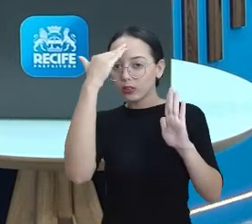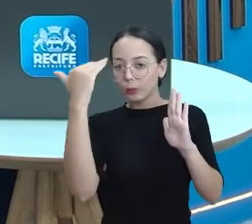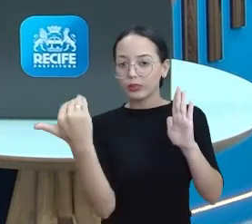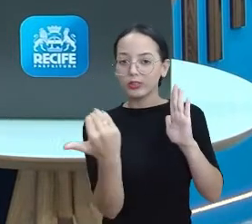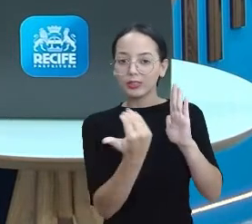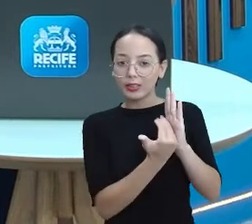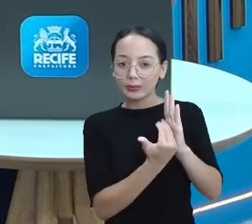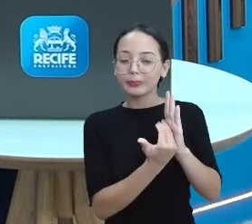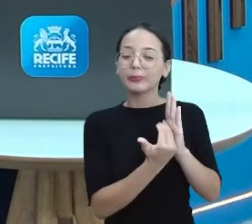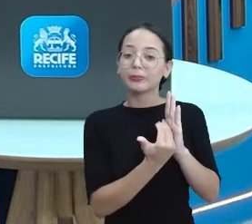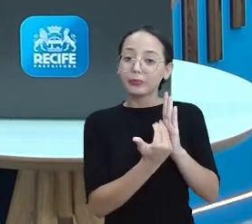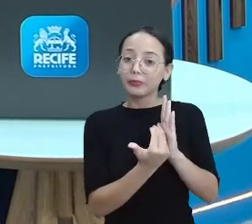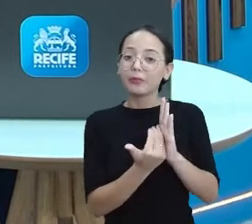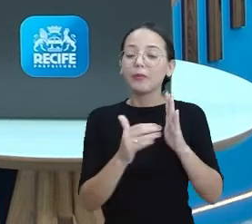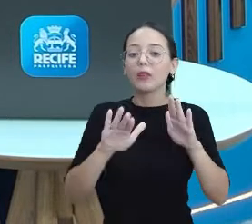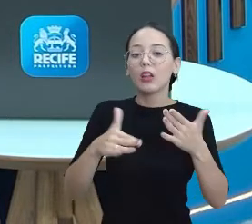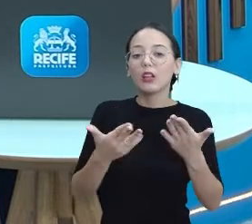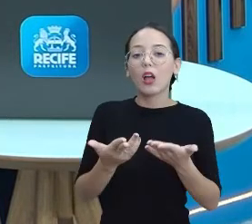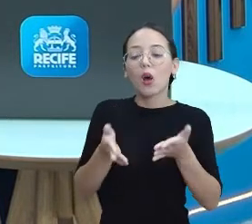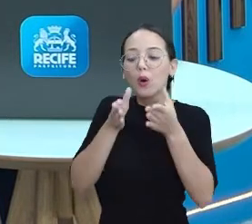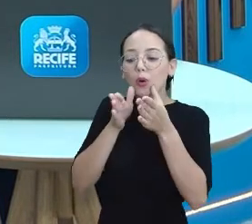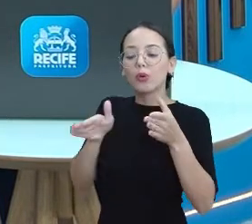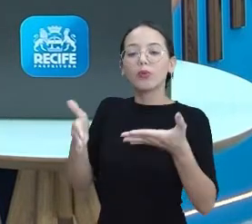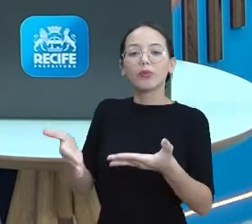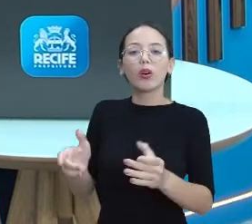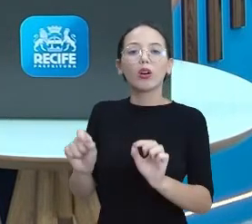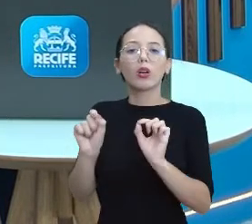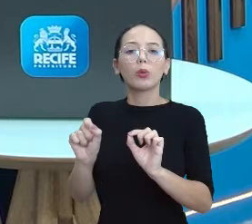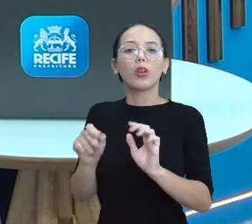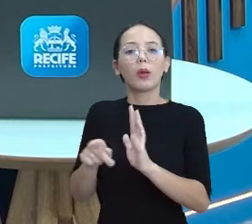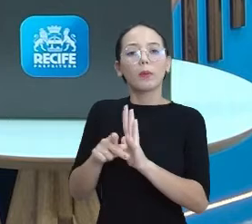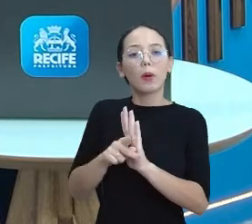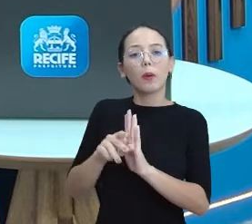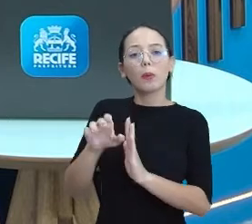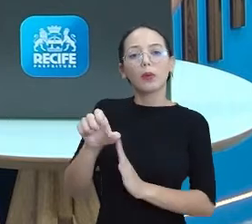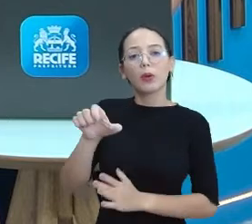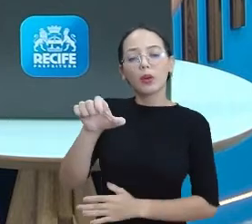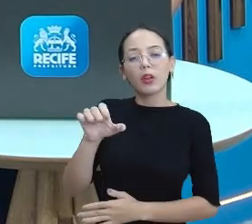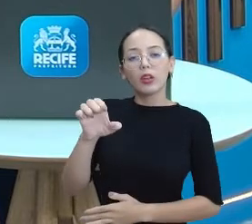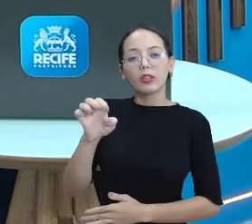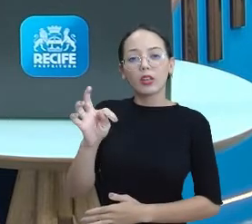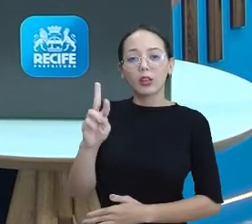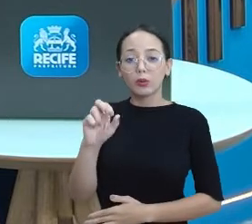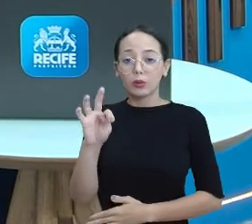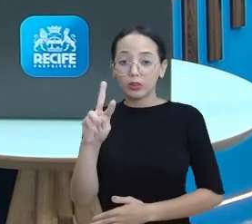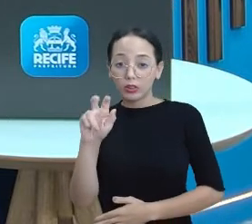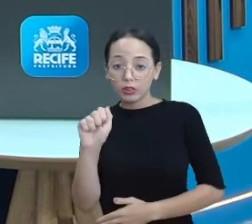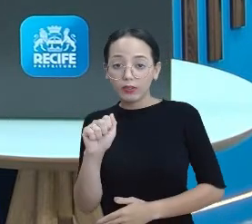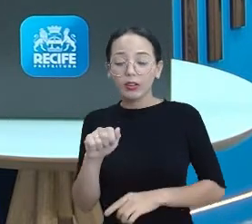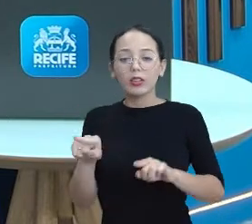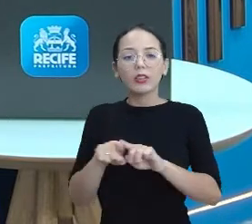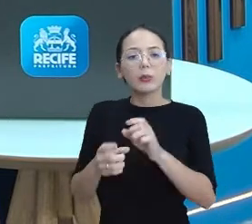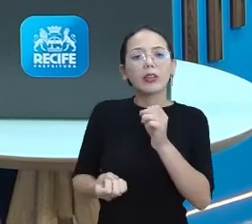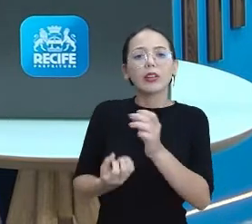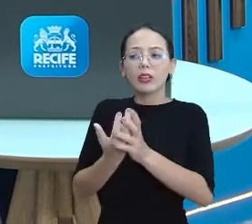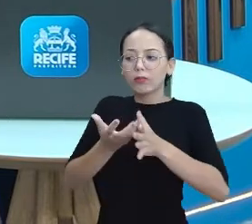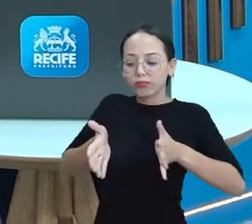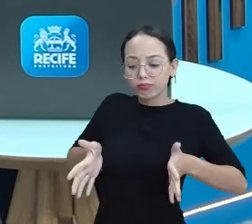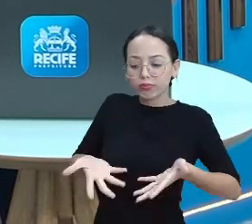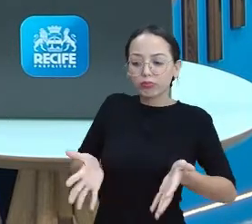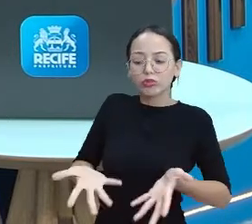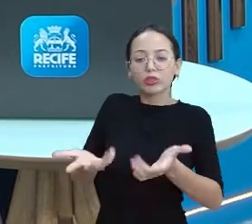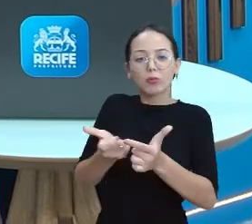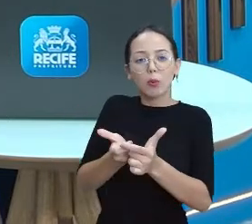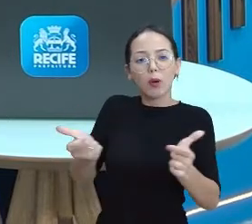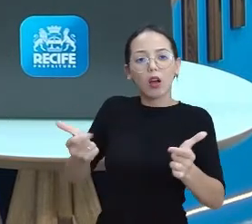aí percebam que a gente foca nas questões executivas, e é um jogo que gera um estímulo muito